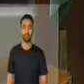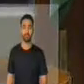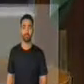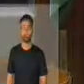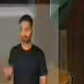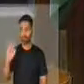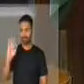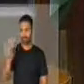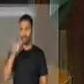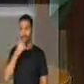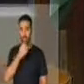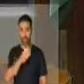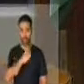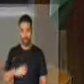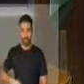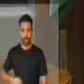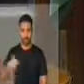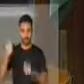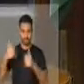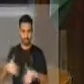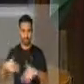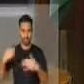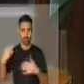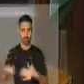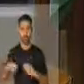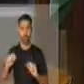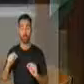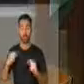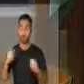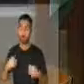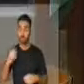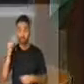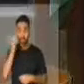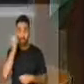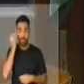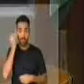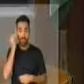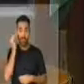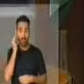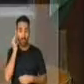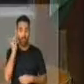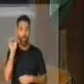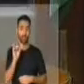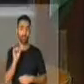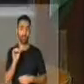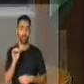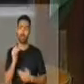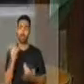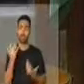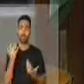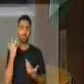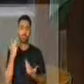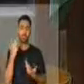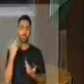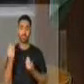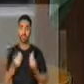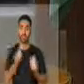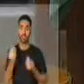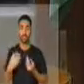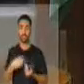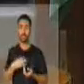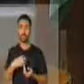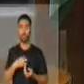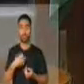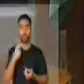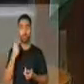o ministro, buscar inibir a possibilidade, criar condições para